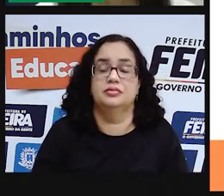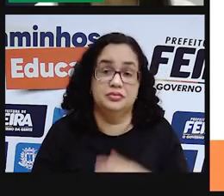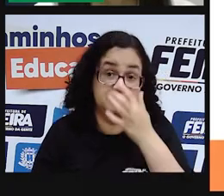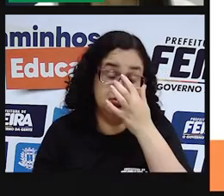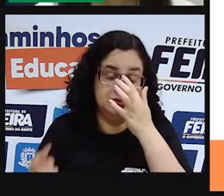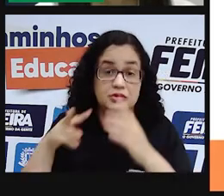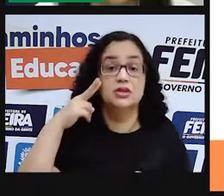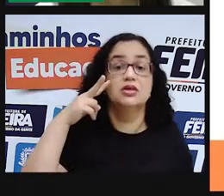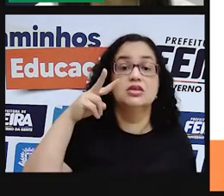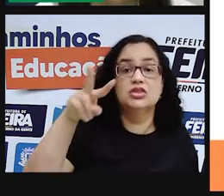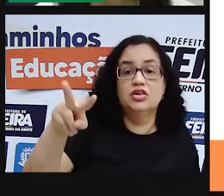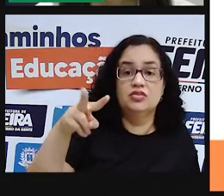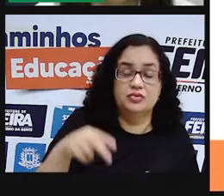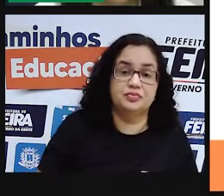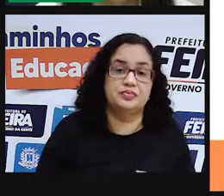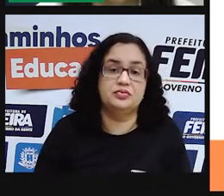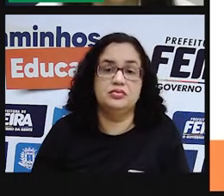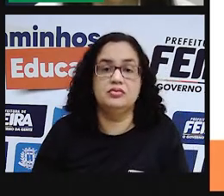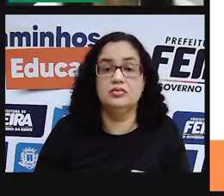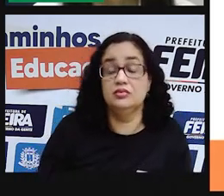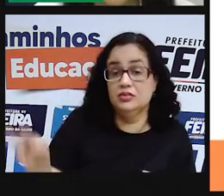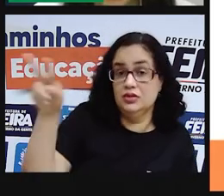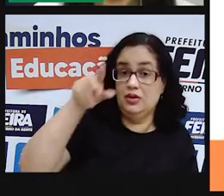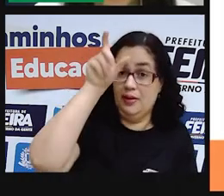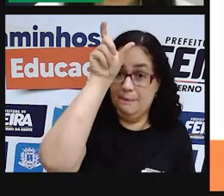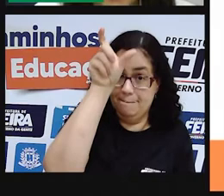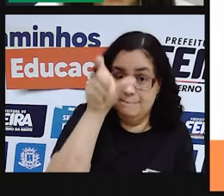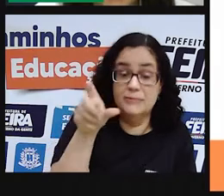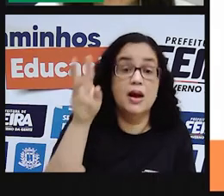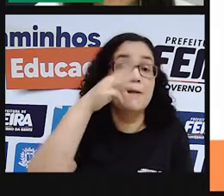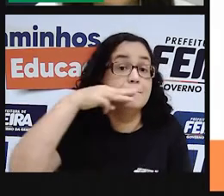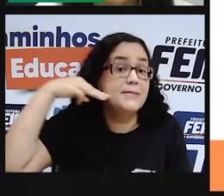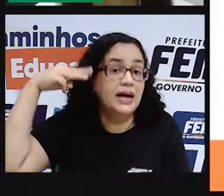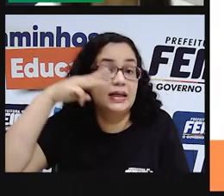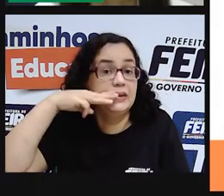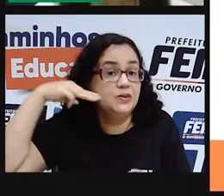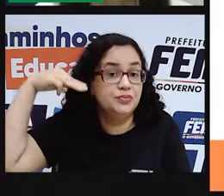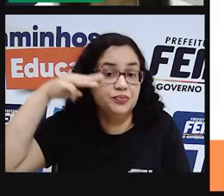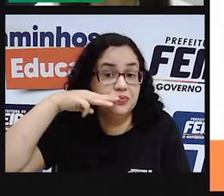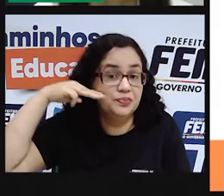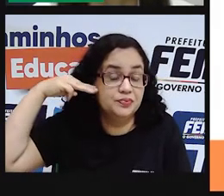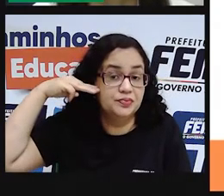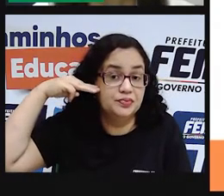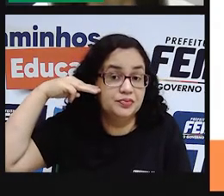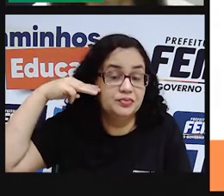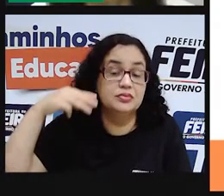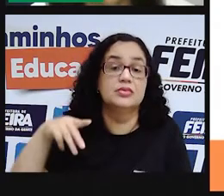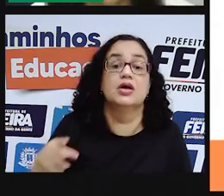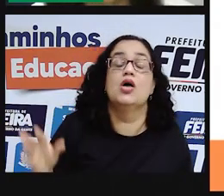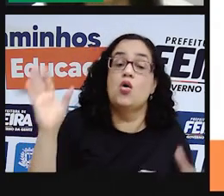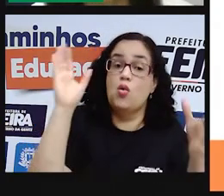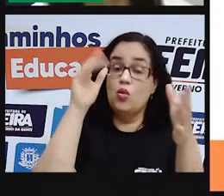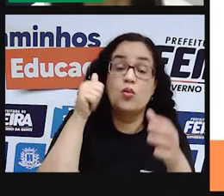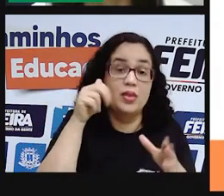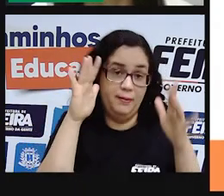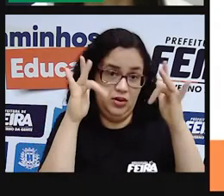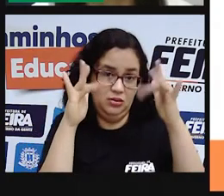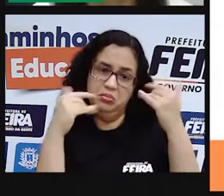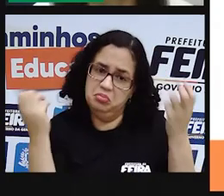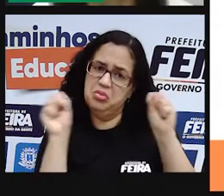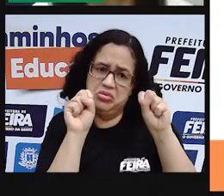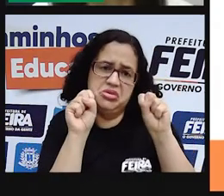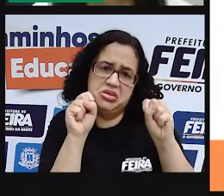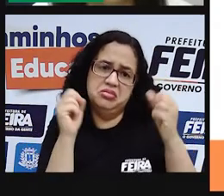A princípio, a gente vê aí, ó, essa personagem aí é Magali, com um rapaz,